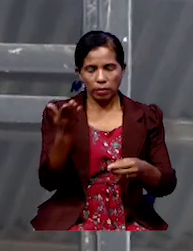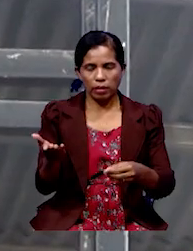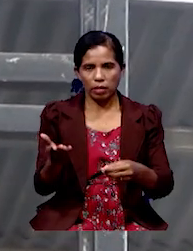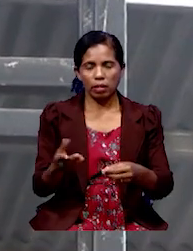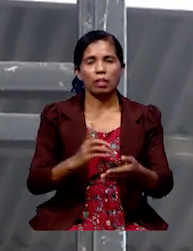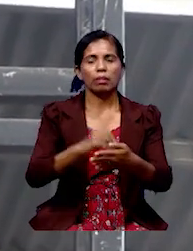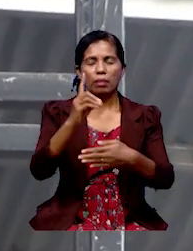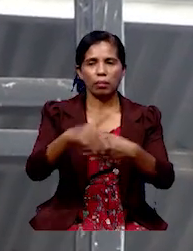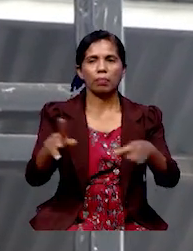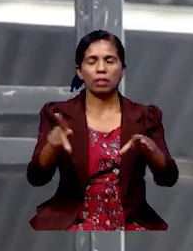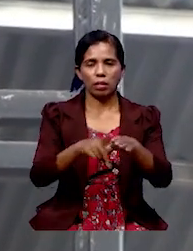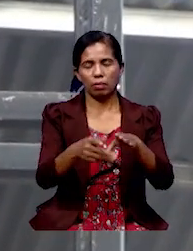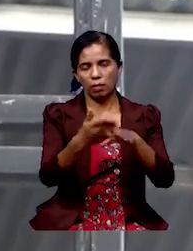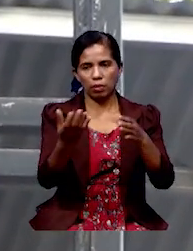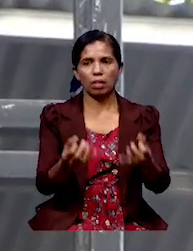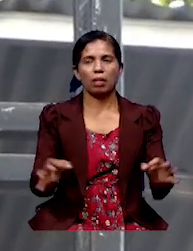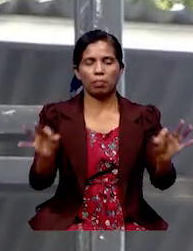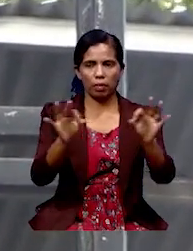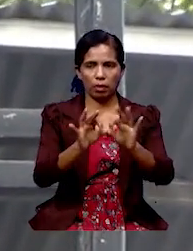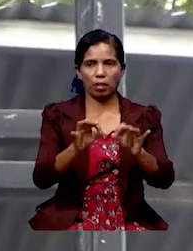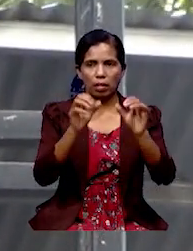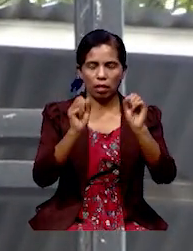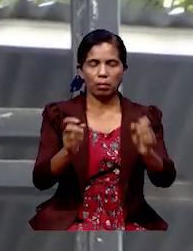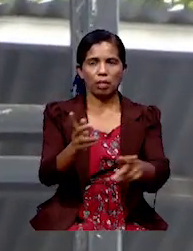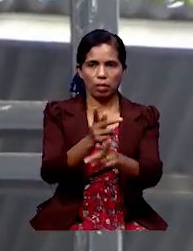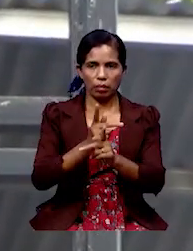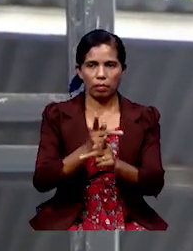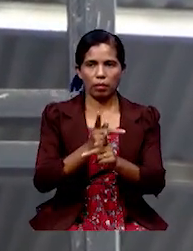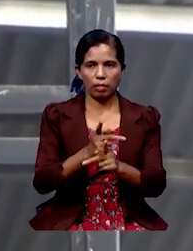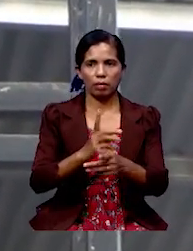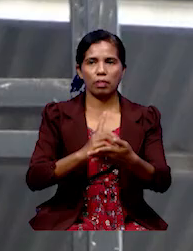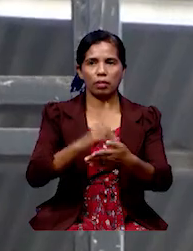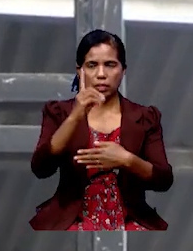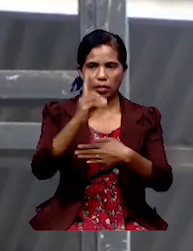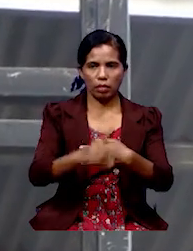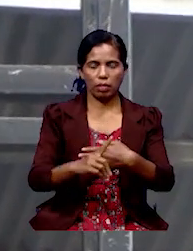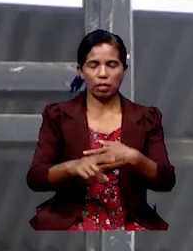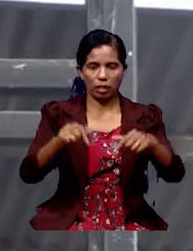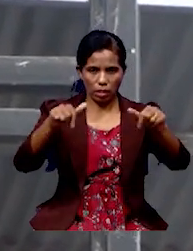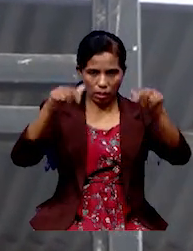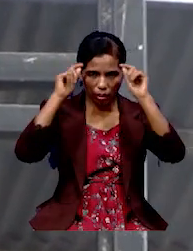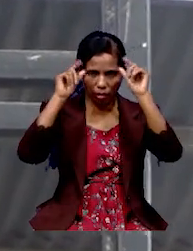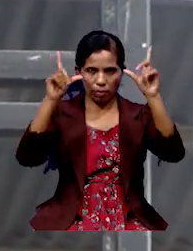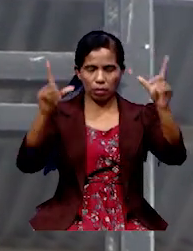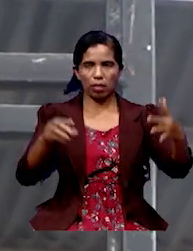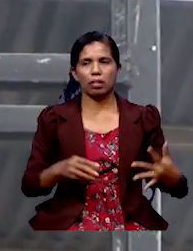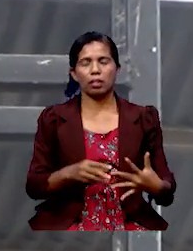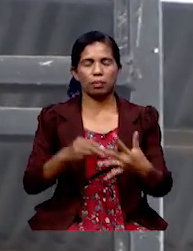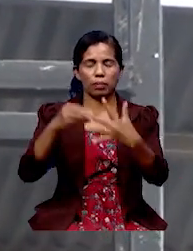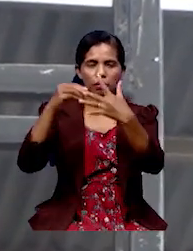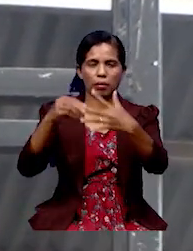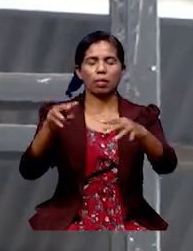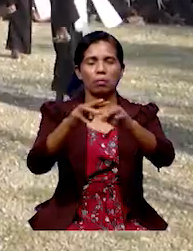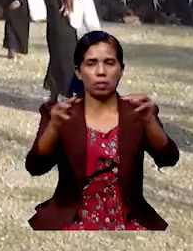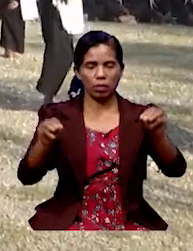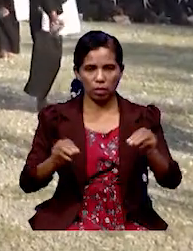desenvolvimento participação ita bot sira ni importante. Ato bela segura desenvolvimento ia Timor Leste especial ia município